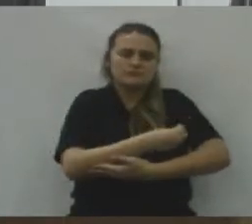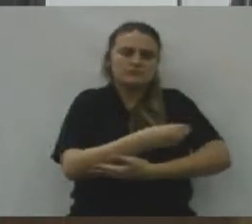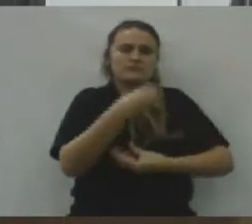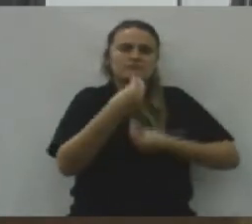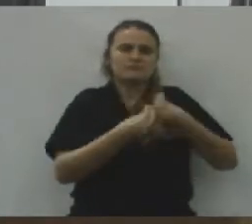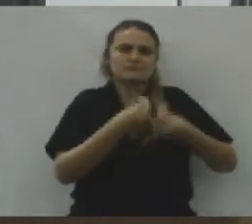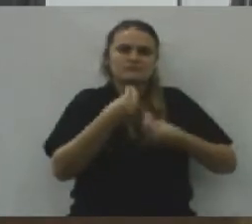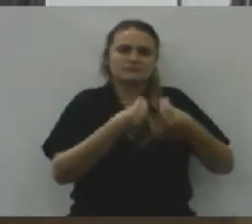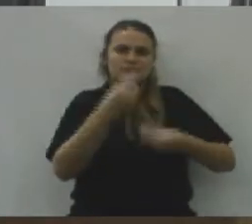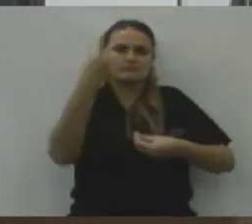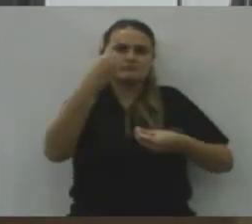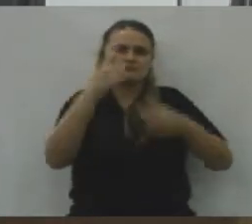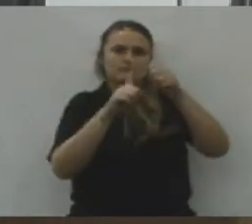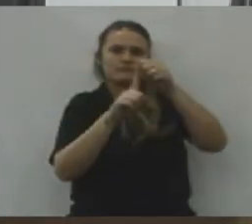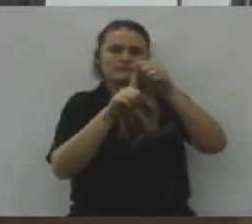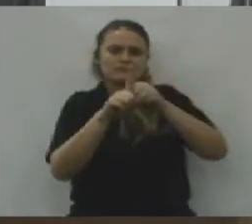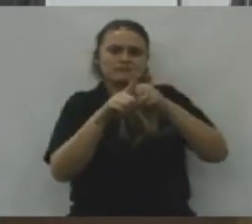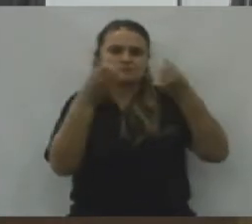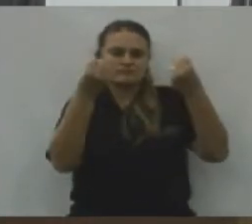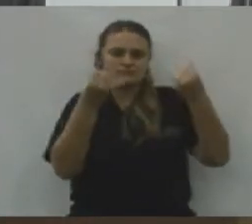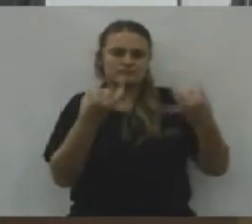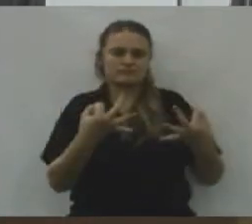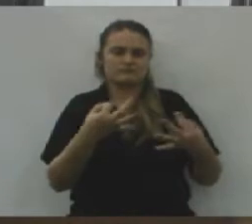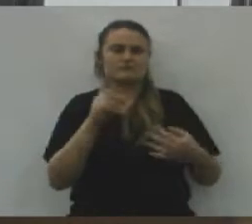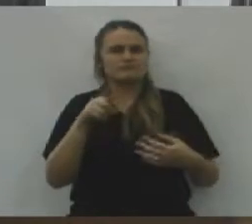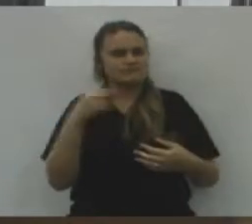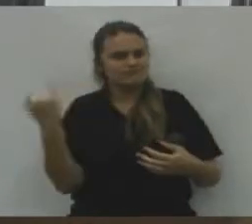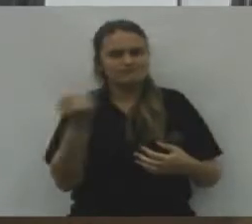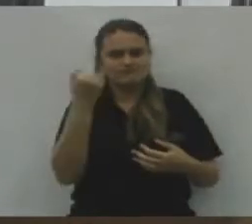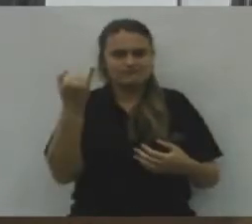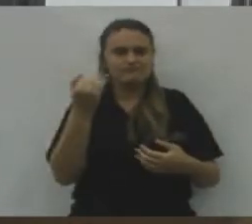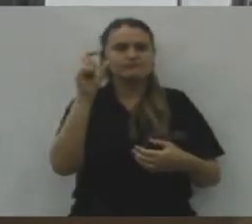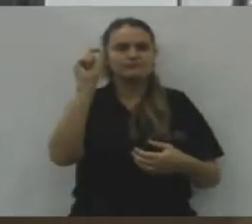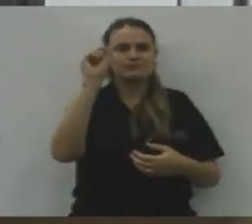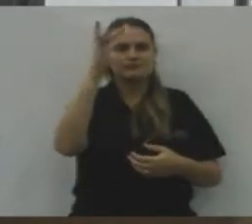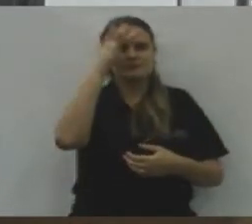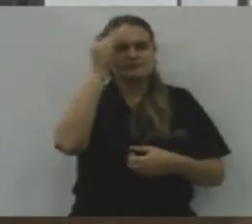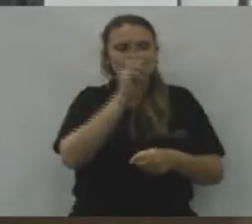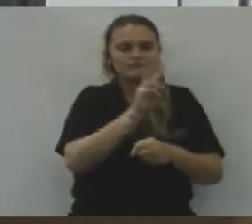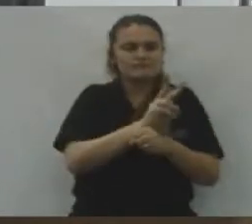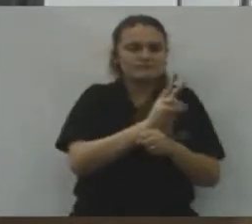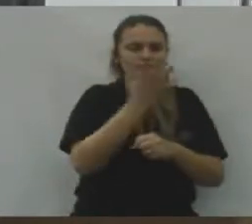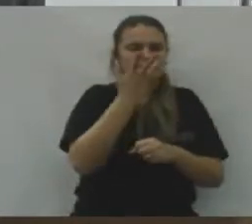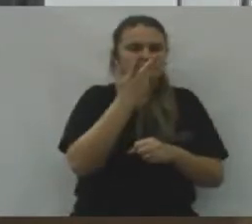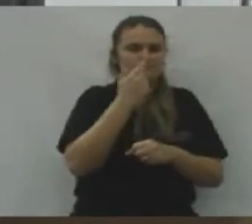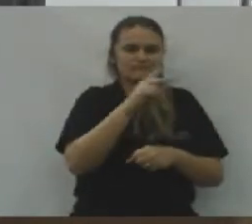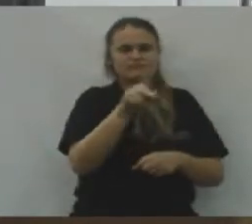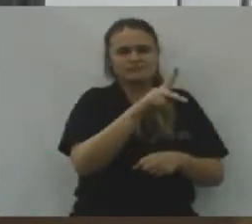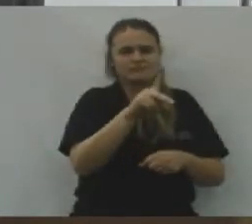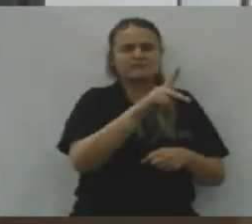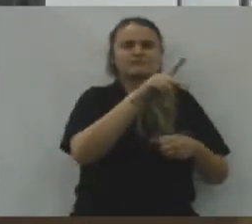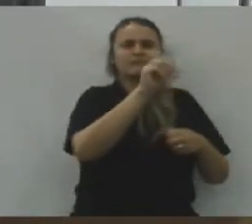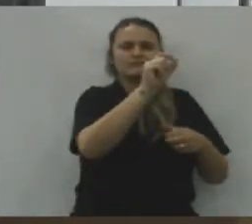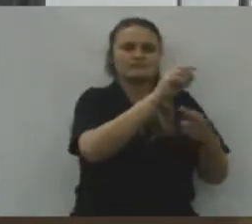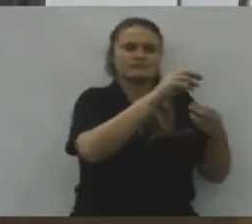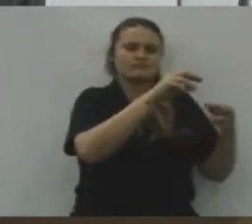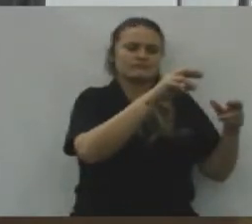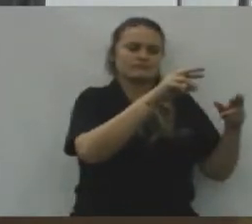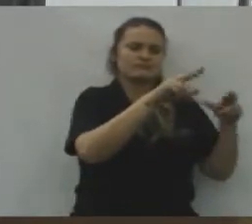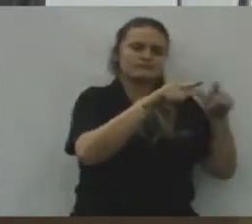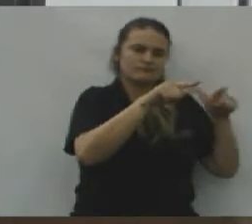meses. Então, daí fecharia 100% as pessoas que cuidam das nossas crianças e também os pais e